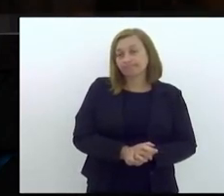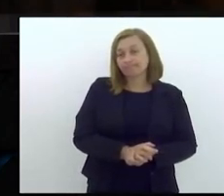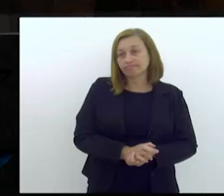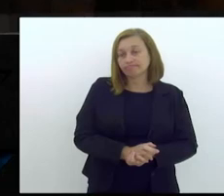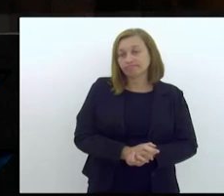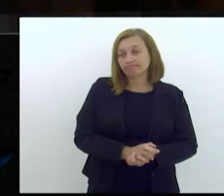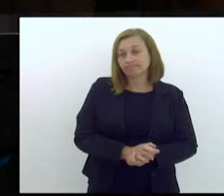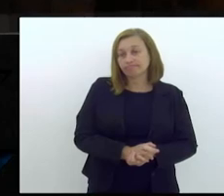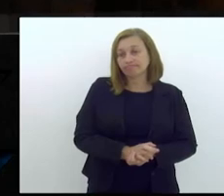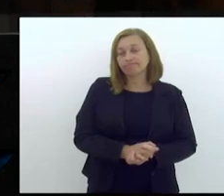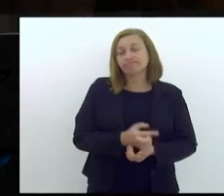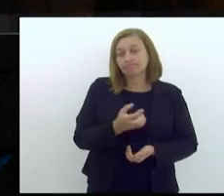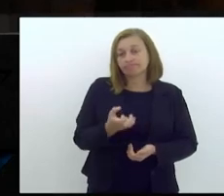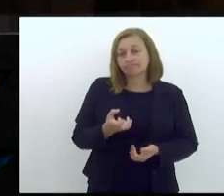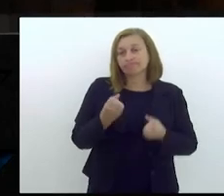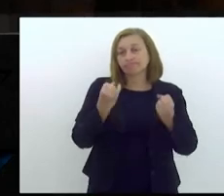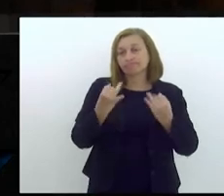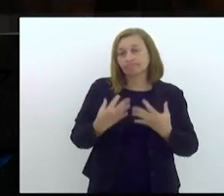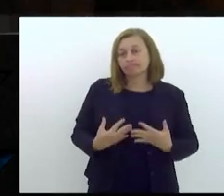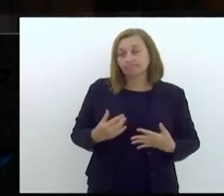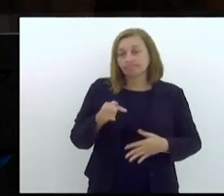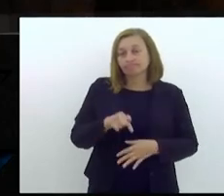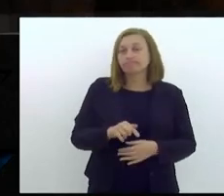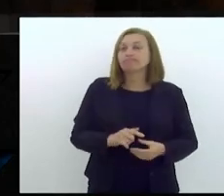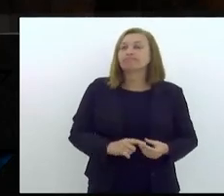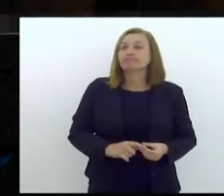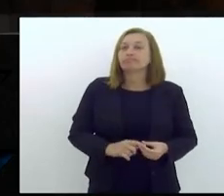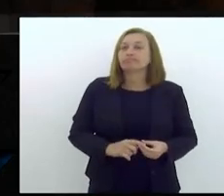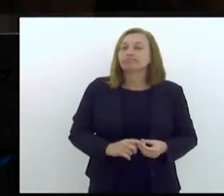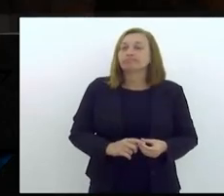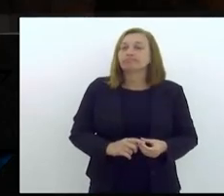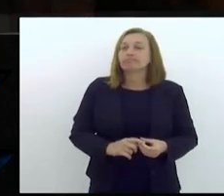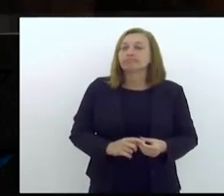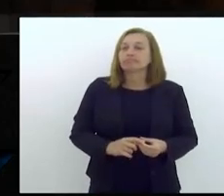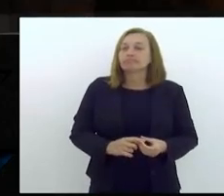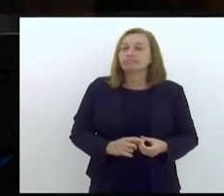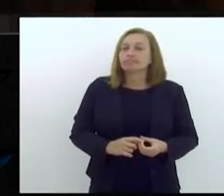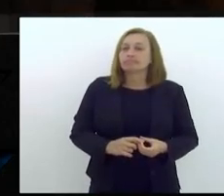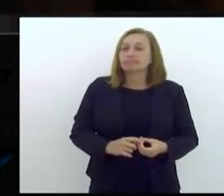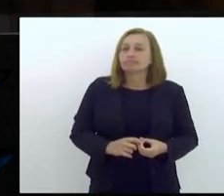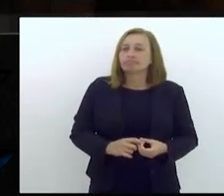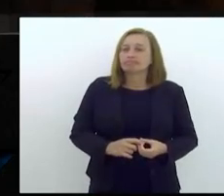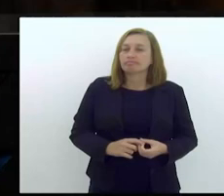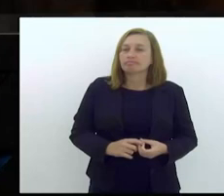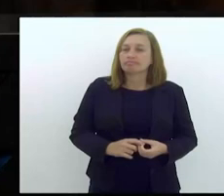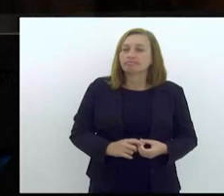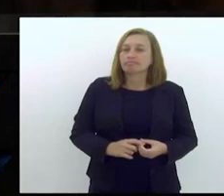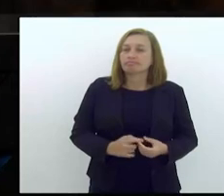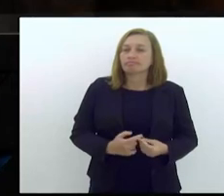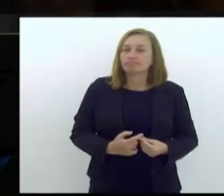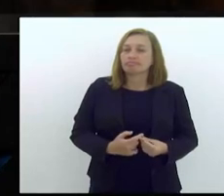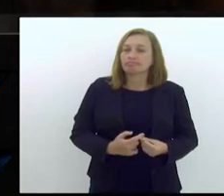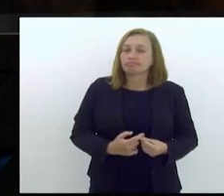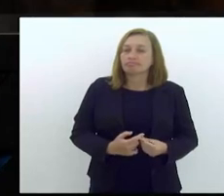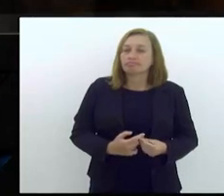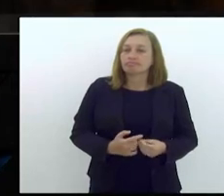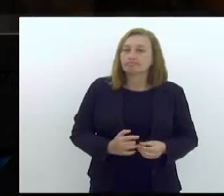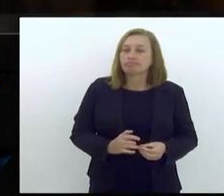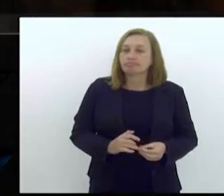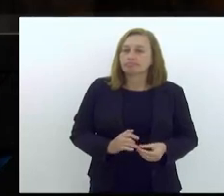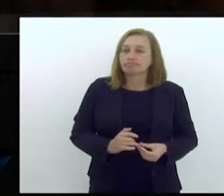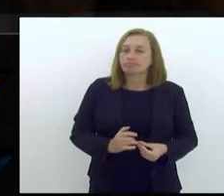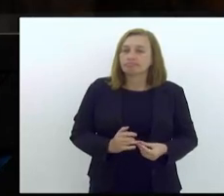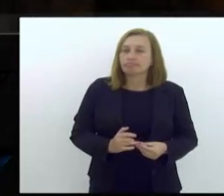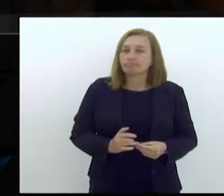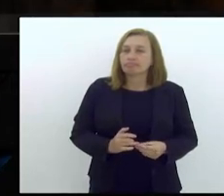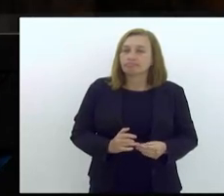então queria fazer aqui esse discurso exatamente para dizer